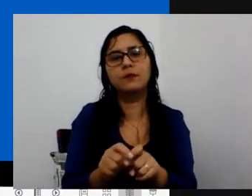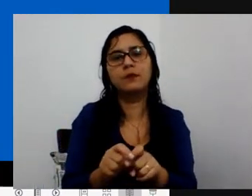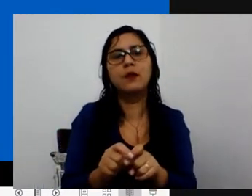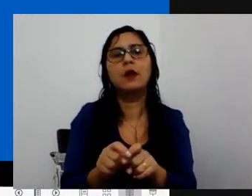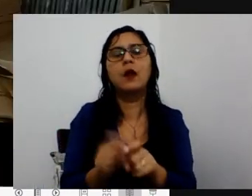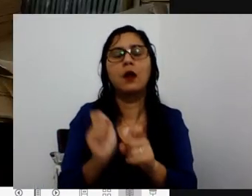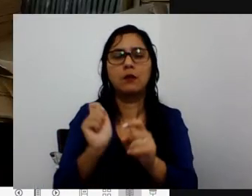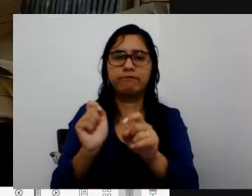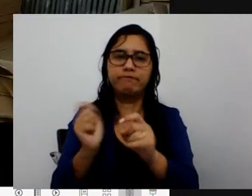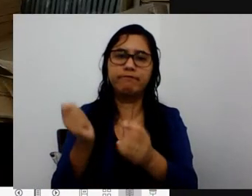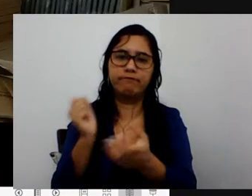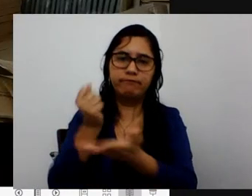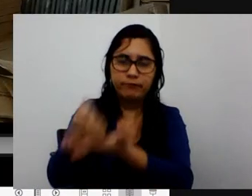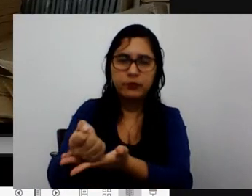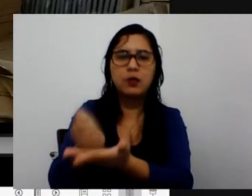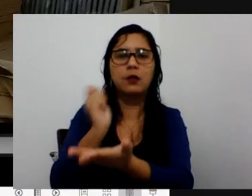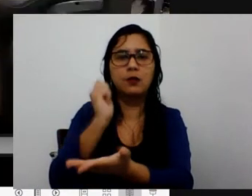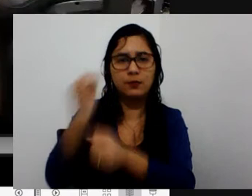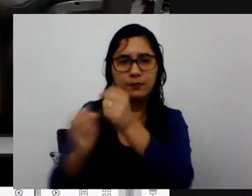internet,